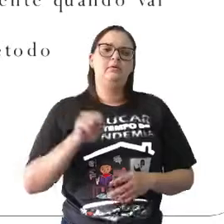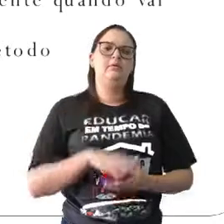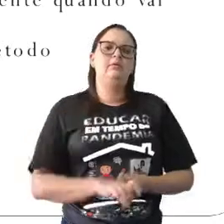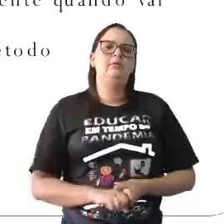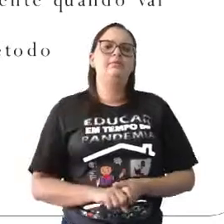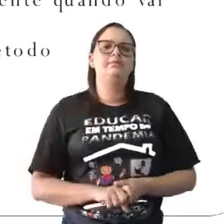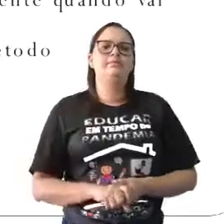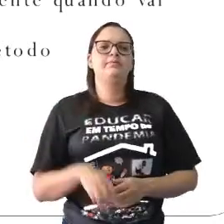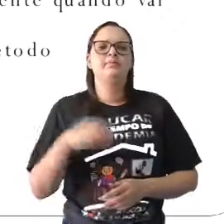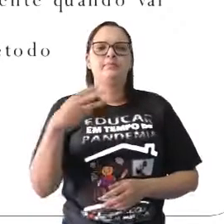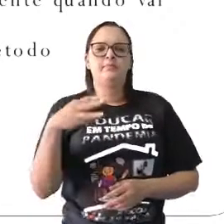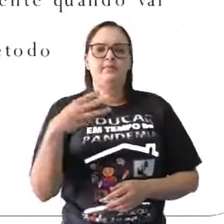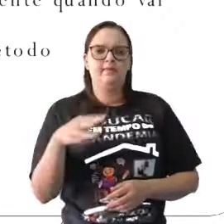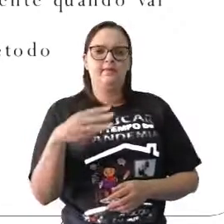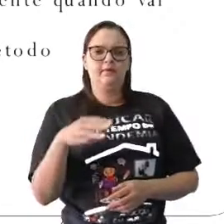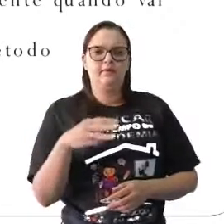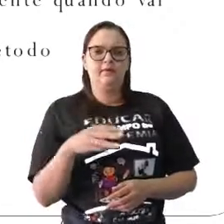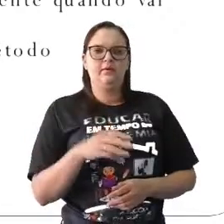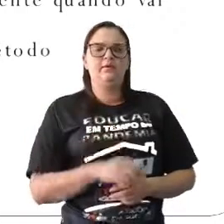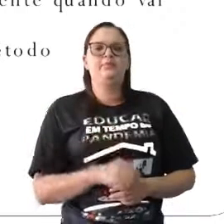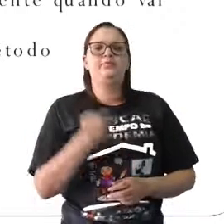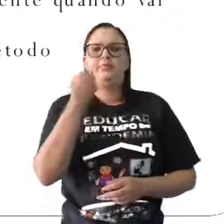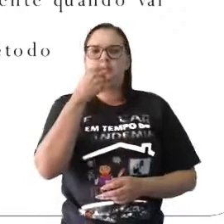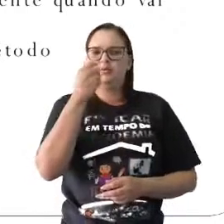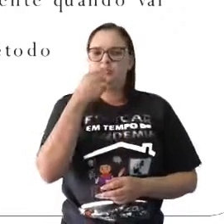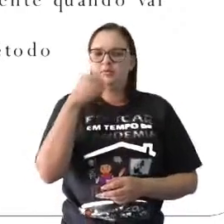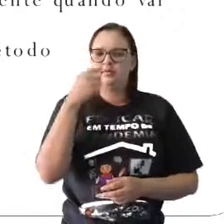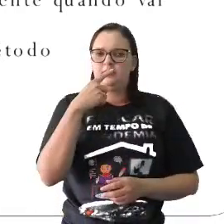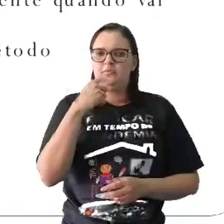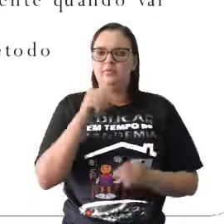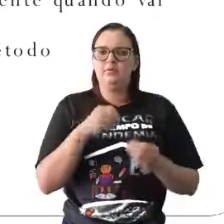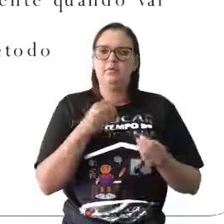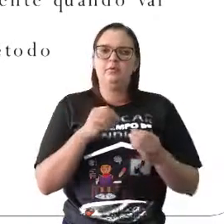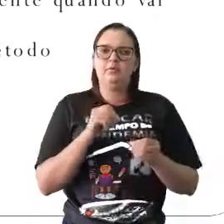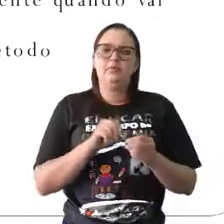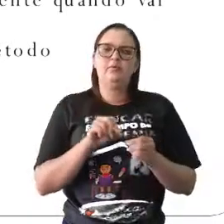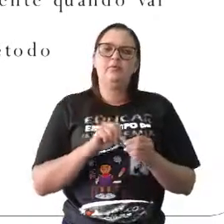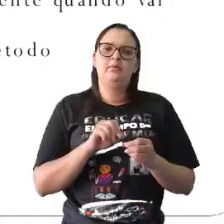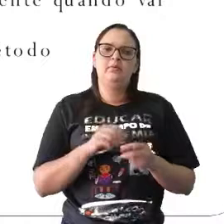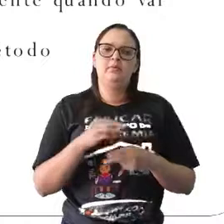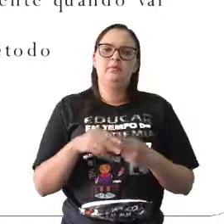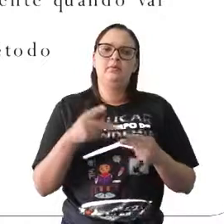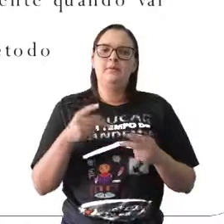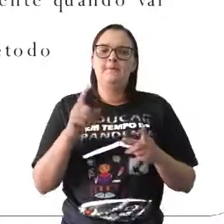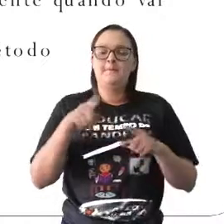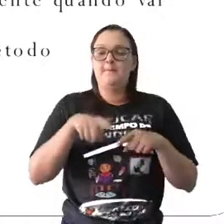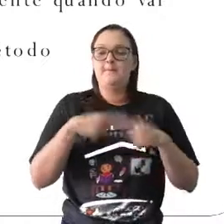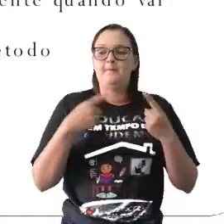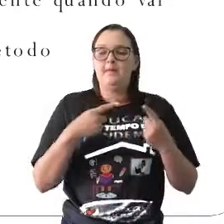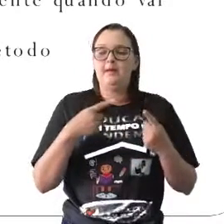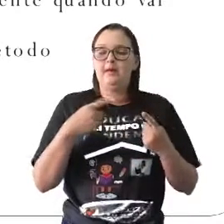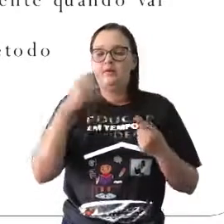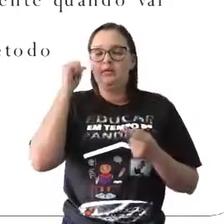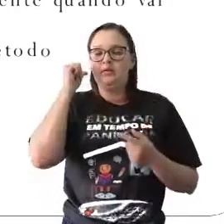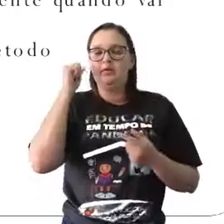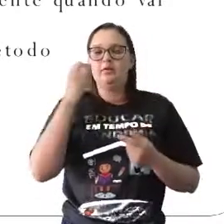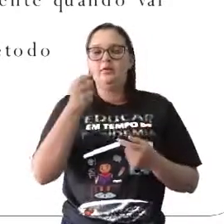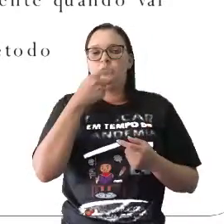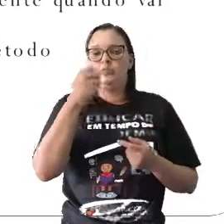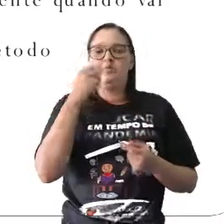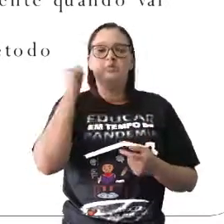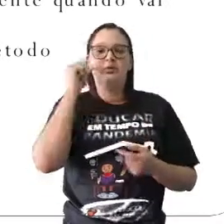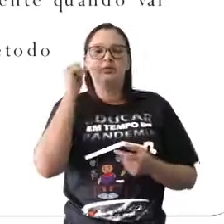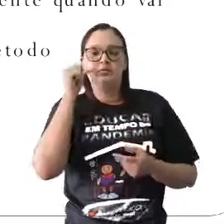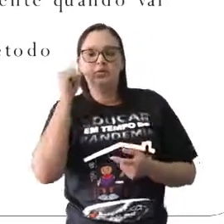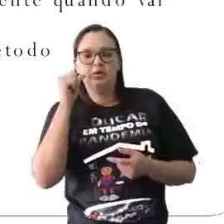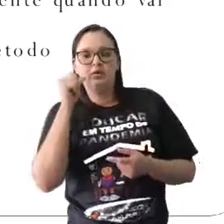Terceiro, as pílulas estão entre os métodos contraceptivos mais utilizados pelas mulheres, apesar de seus possíveis